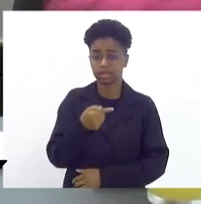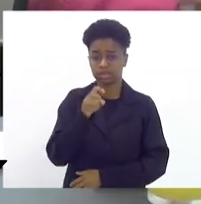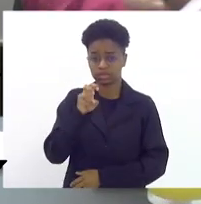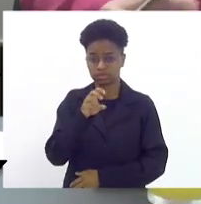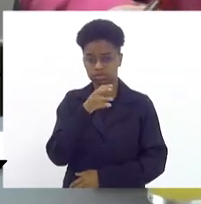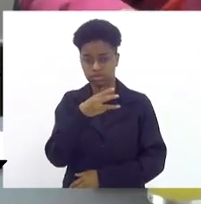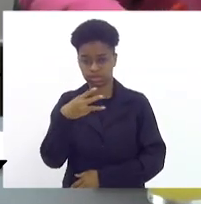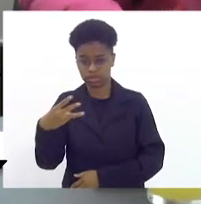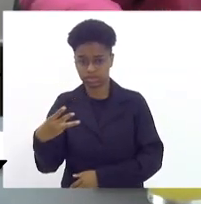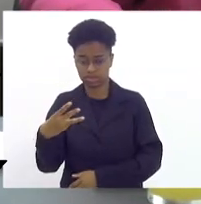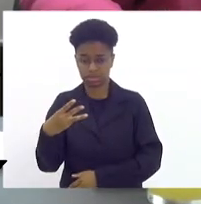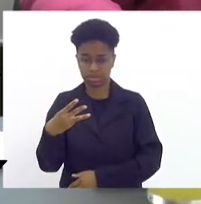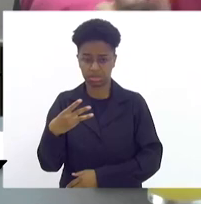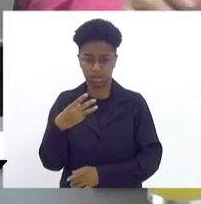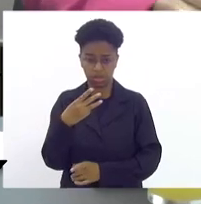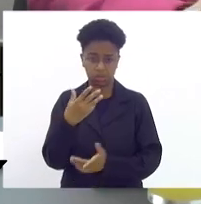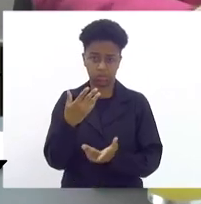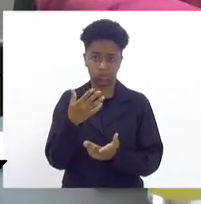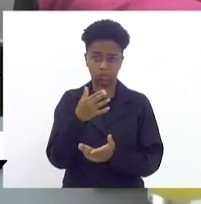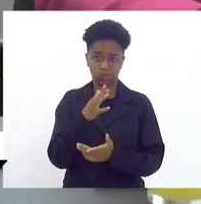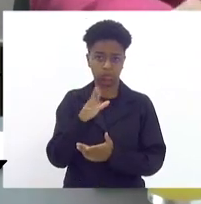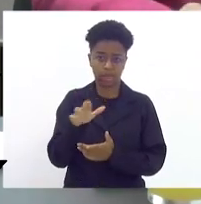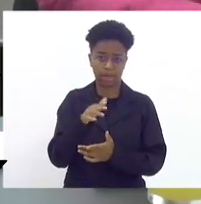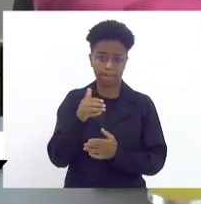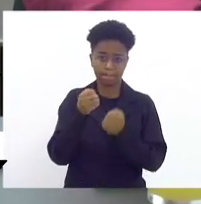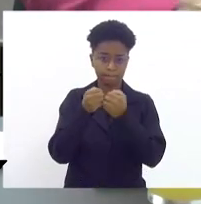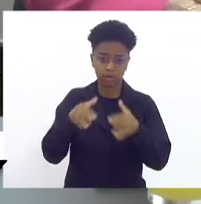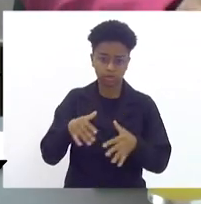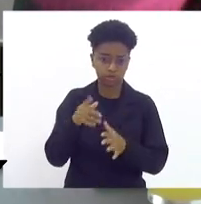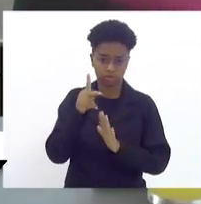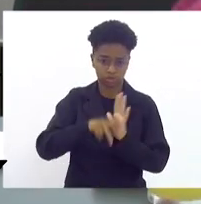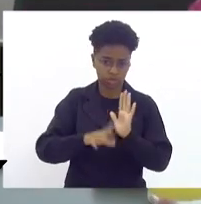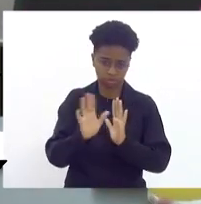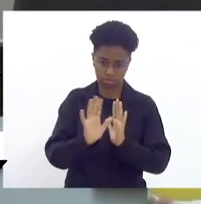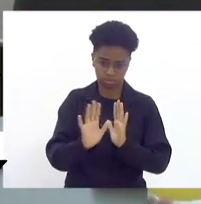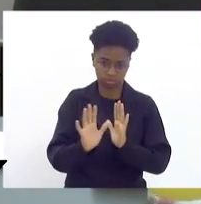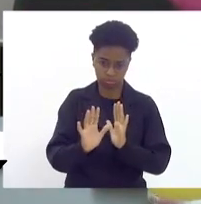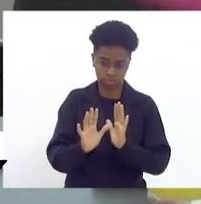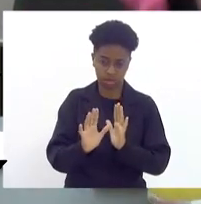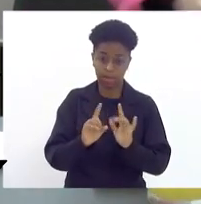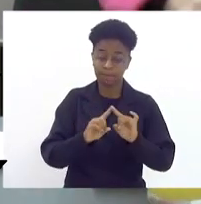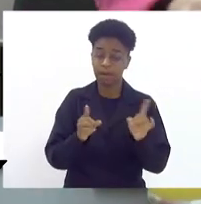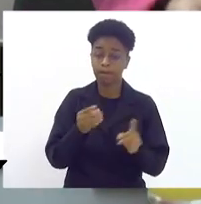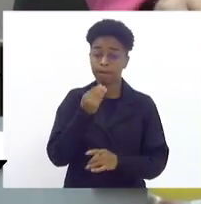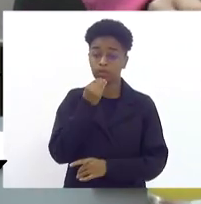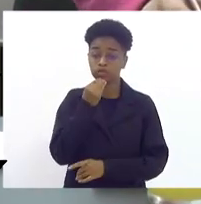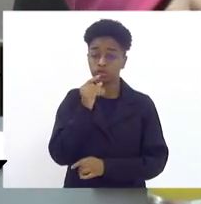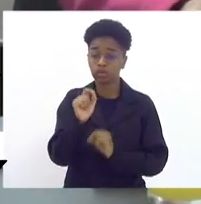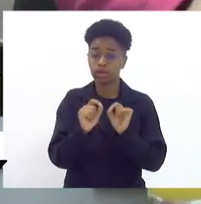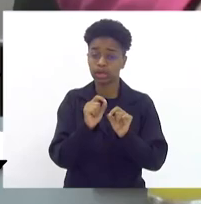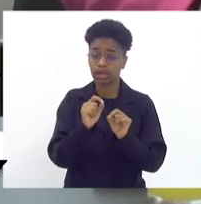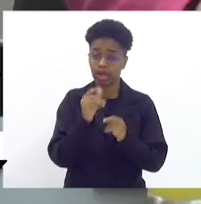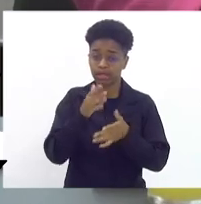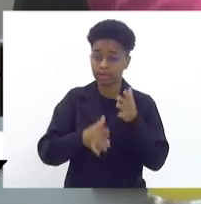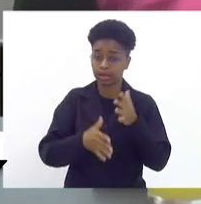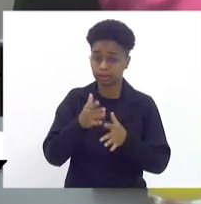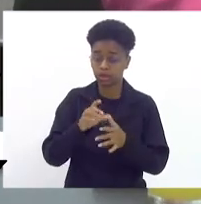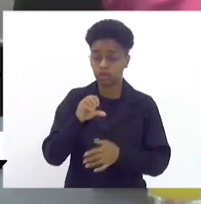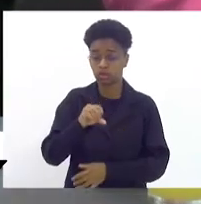7533 não inviabiliza esse projeto de jeito nenhum. Sim, só cria uma data. O que poderia inviabilizar é